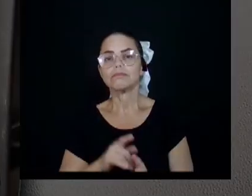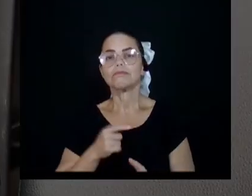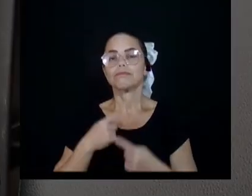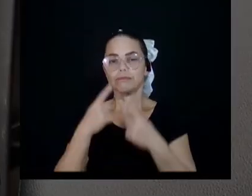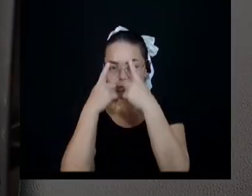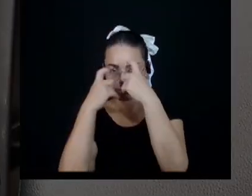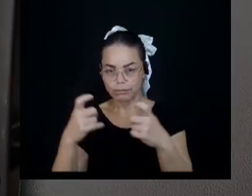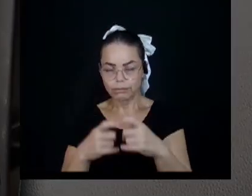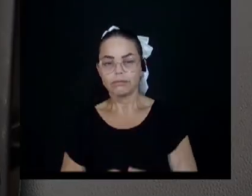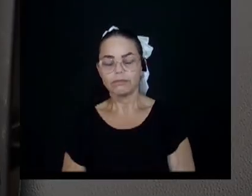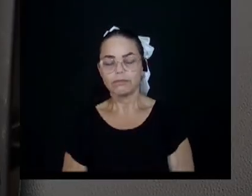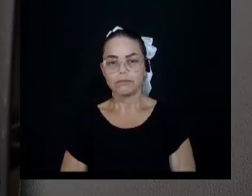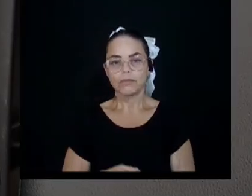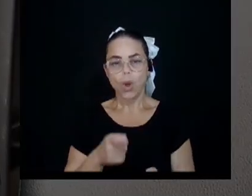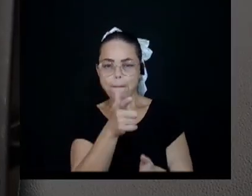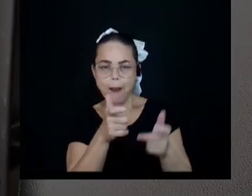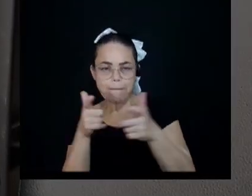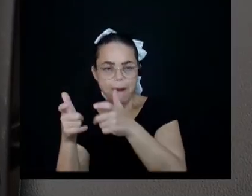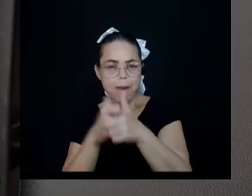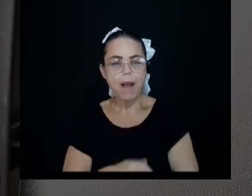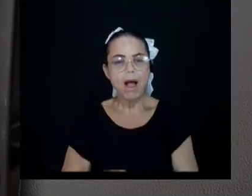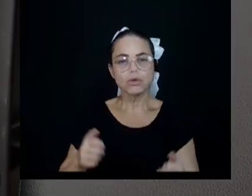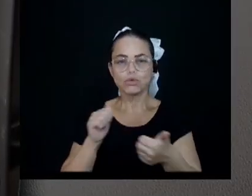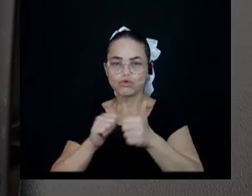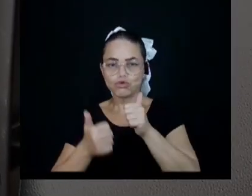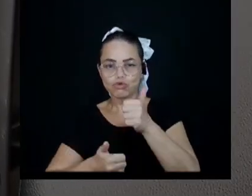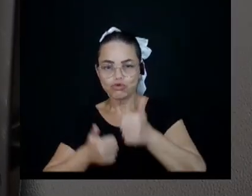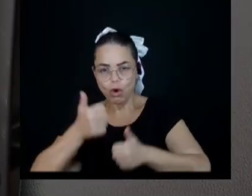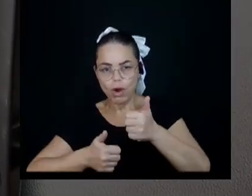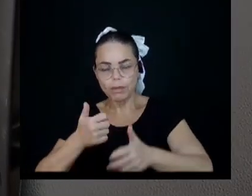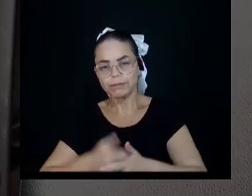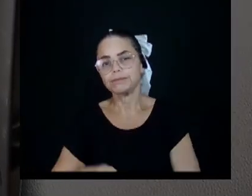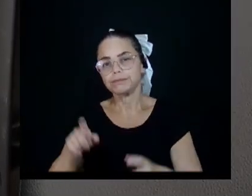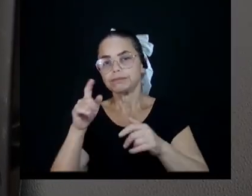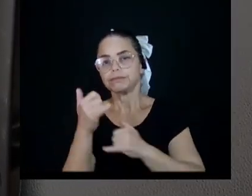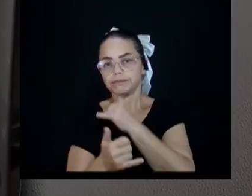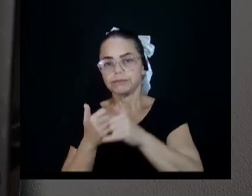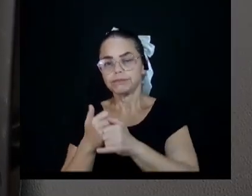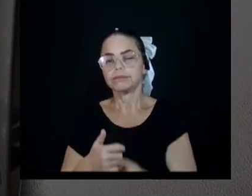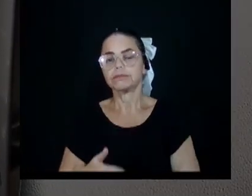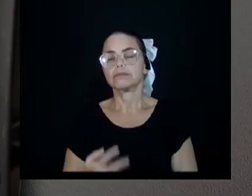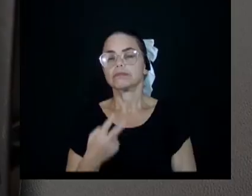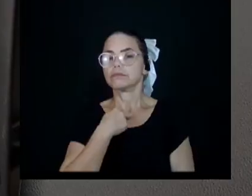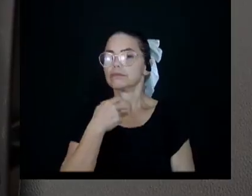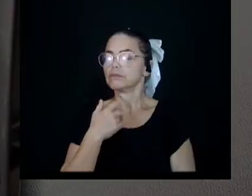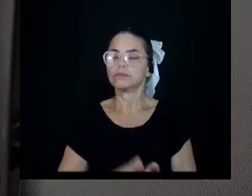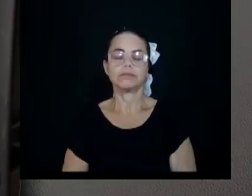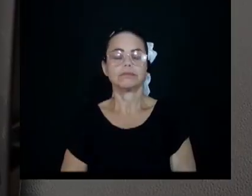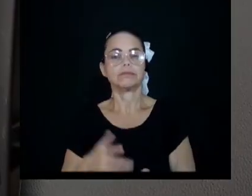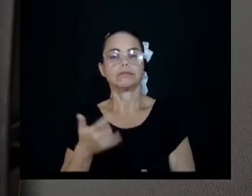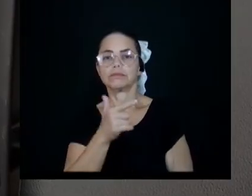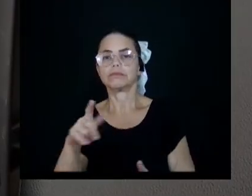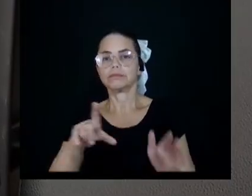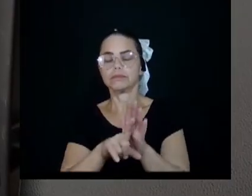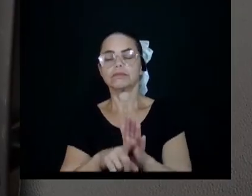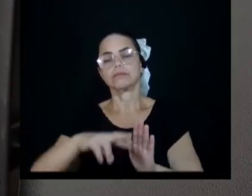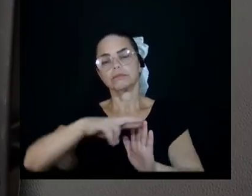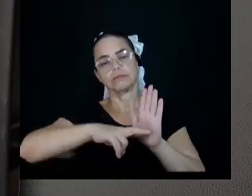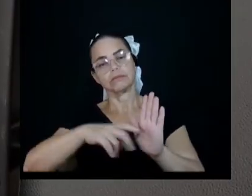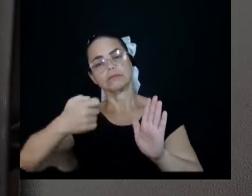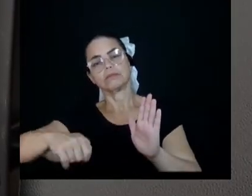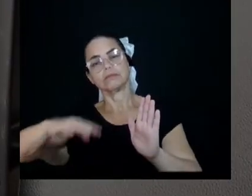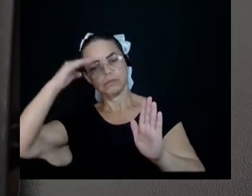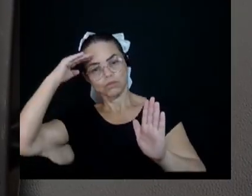ambiente digital. A internet não pode ser uma terra sem lei. A internet precisa seguir as regras, a legislação